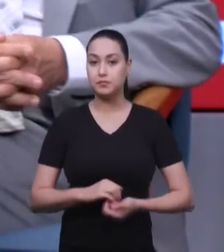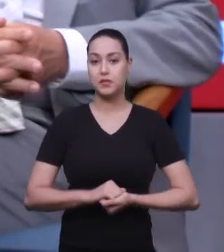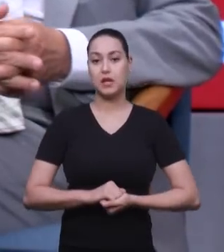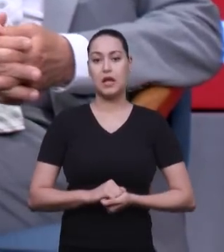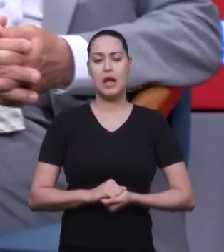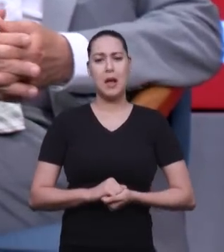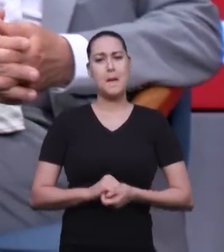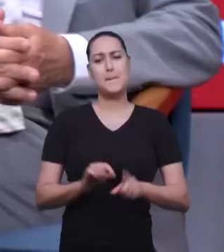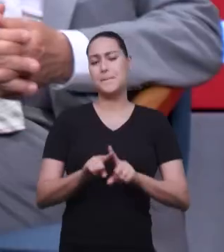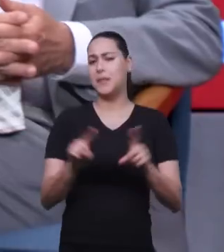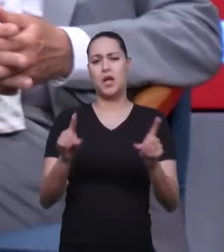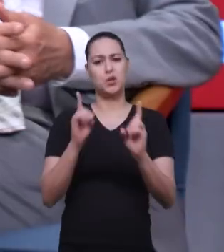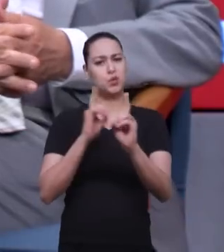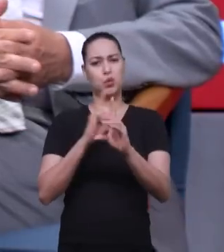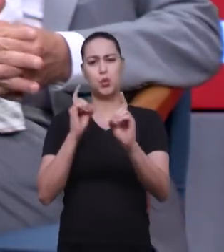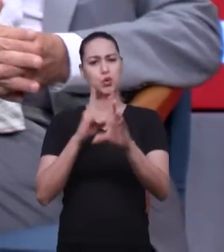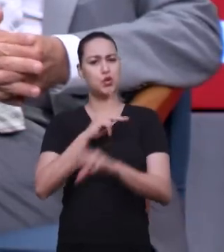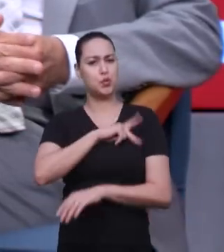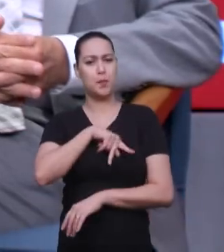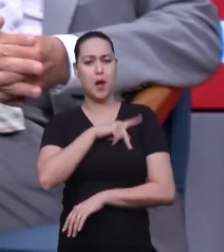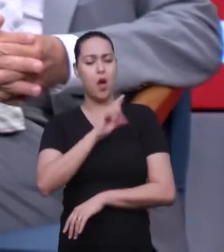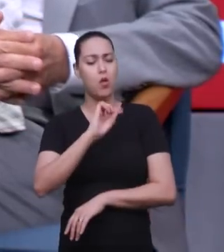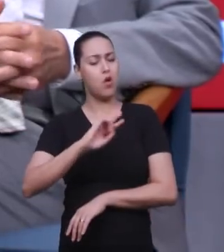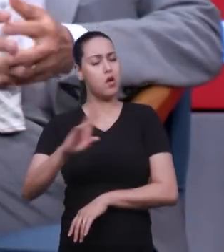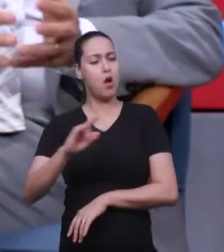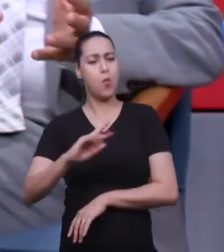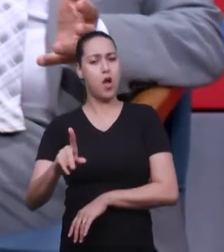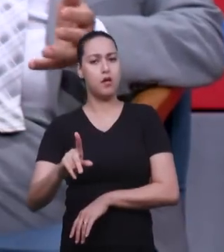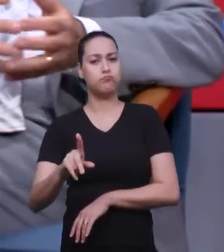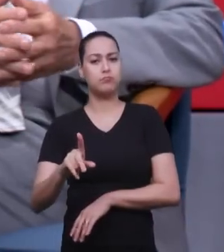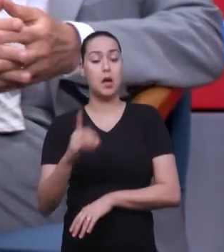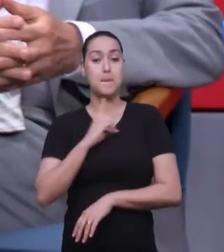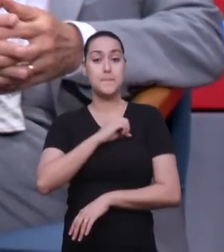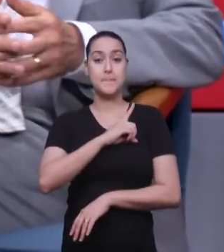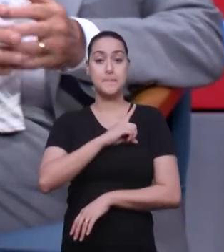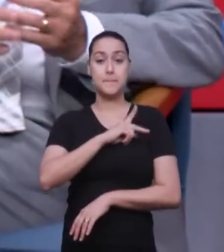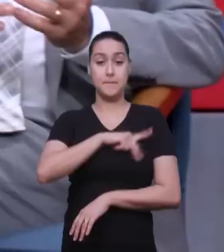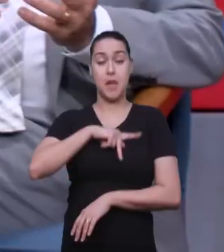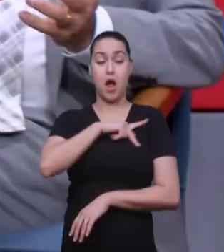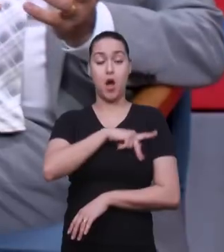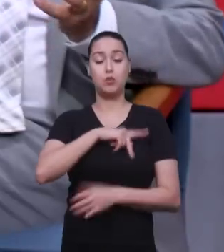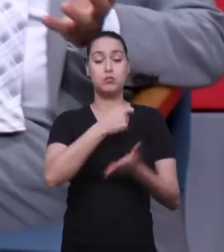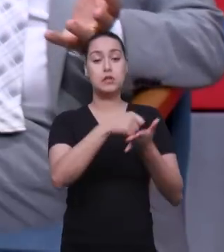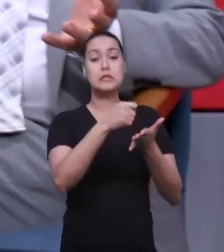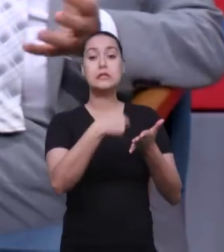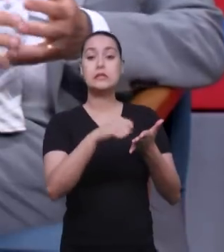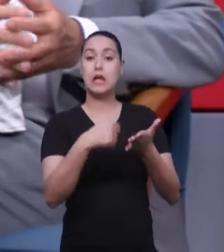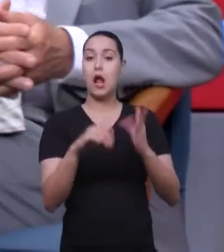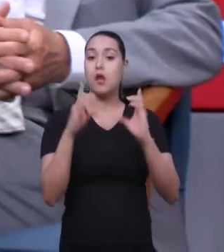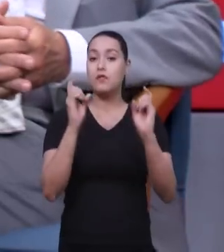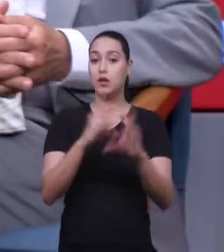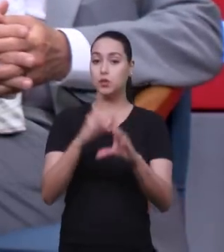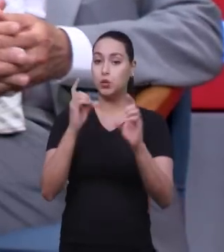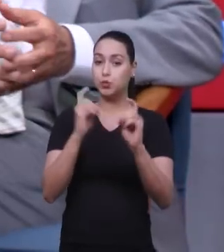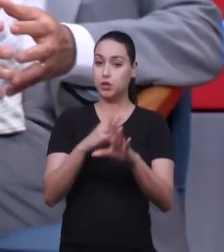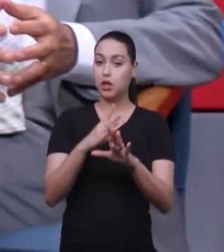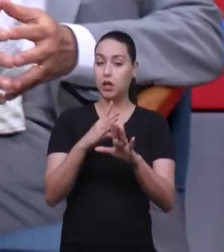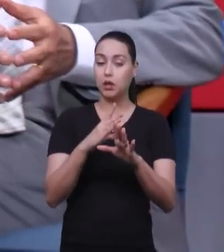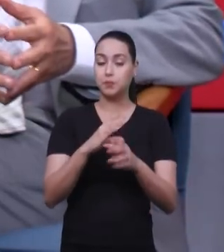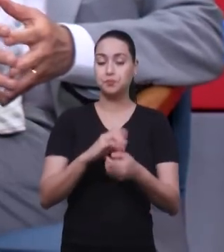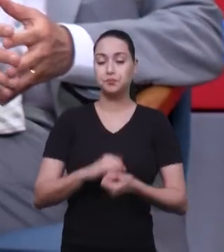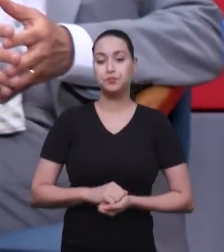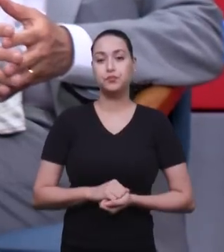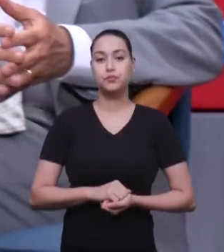de corpo é a doutrina de Paulo. Não é uma doutrina de Paulo. Paulo simplesmente faz uma menção dessa doutrina